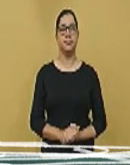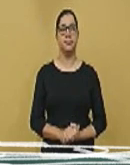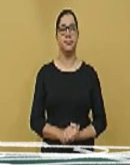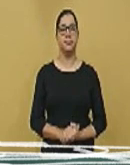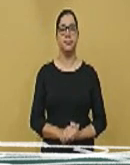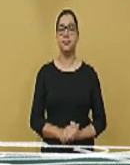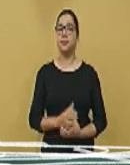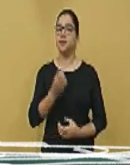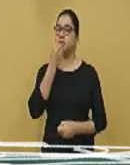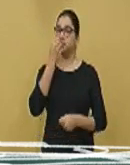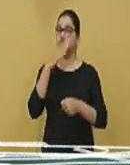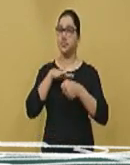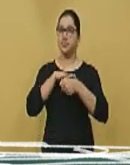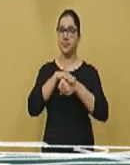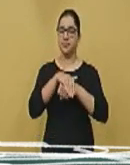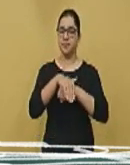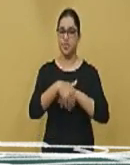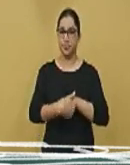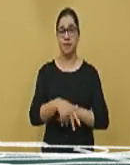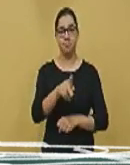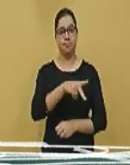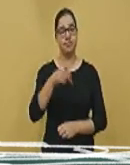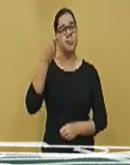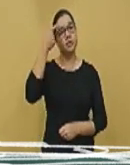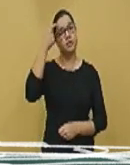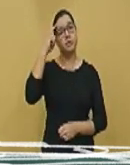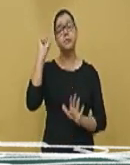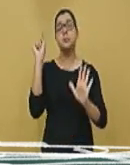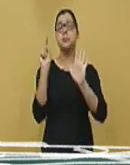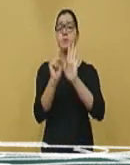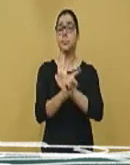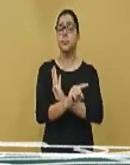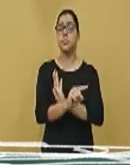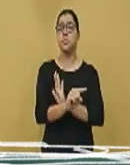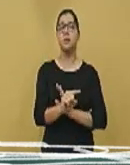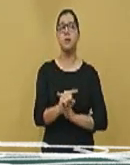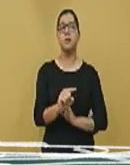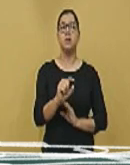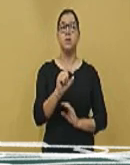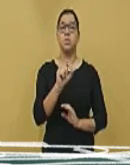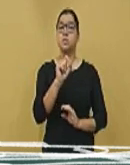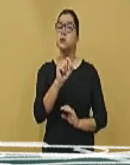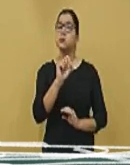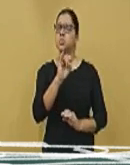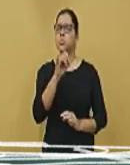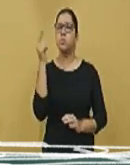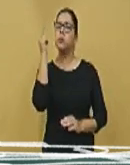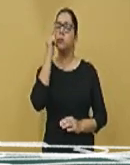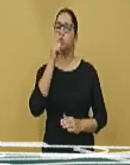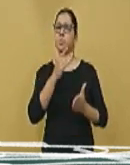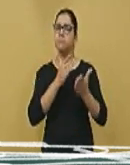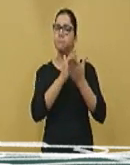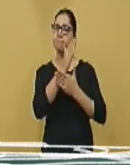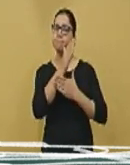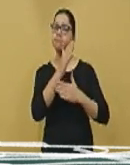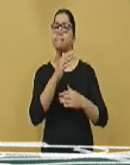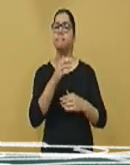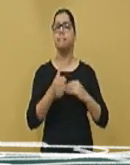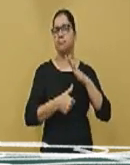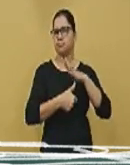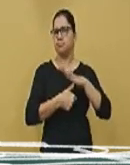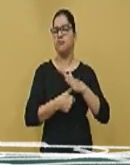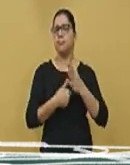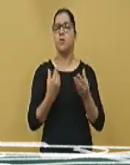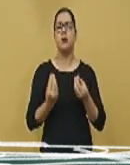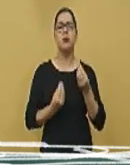Oi, boa noite. Professora Liane, eu gostaria de saber, caso a senhora seja eleita, como que a senhora pensa a